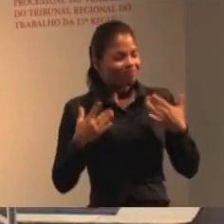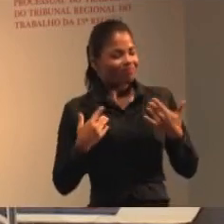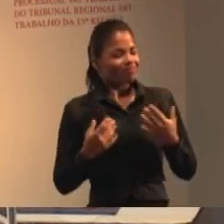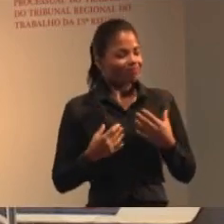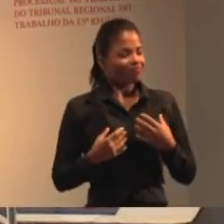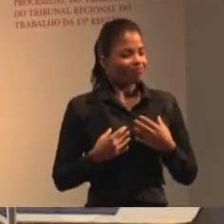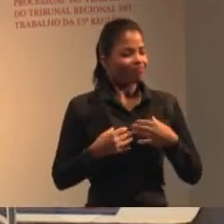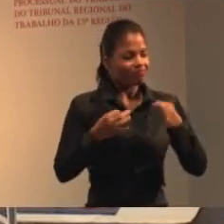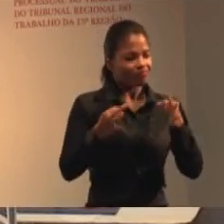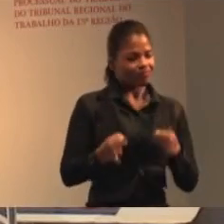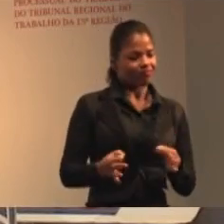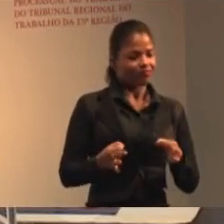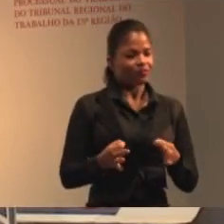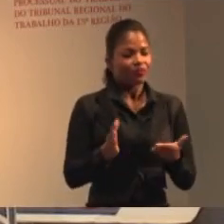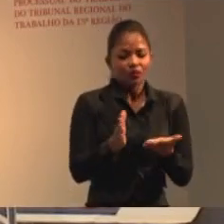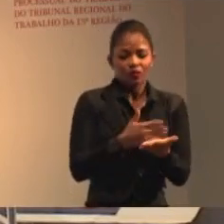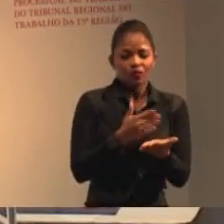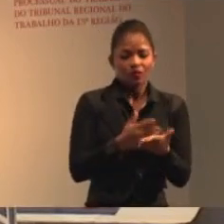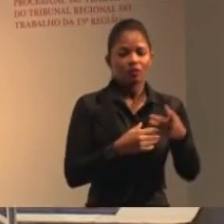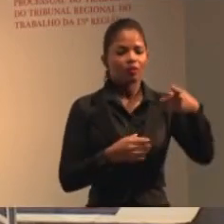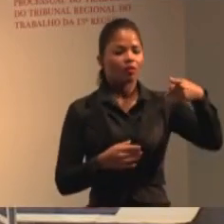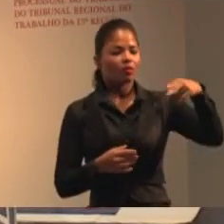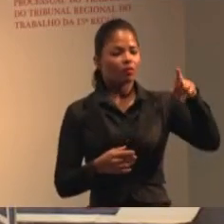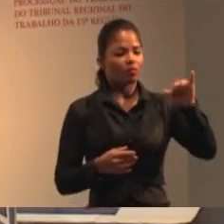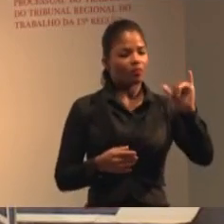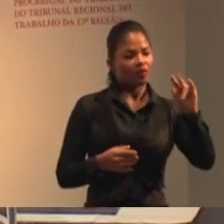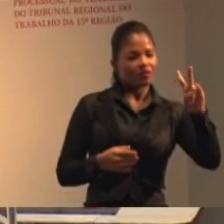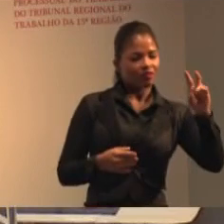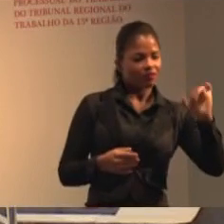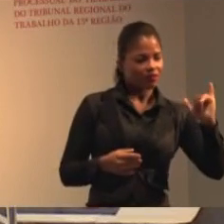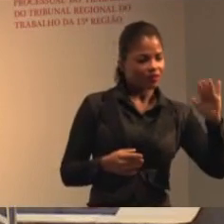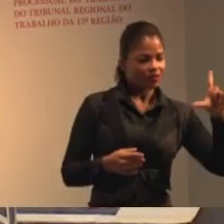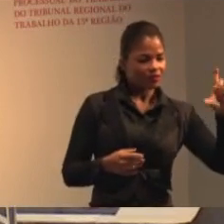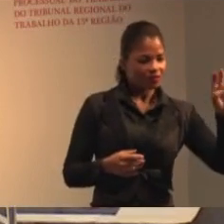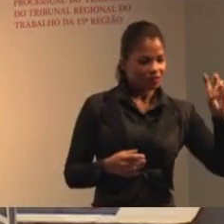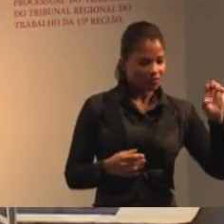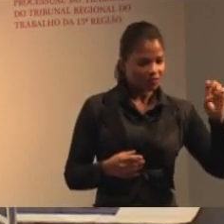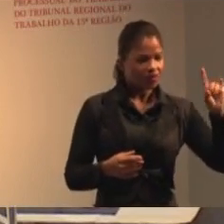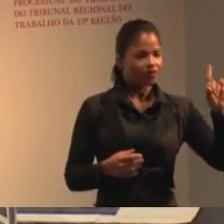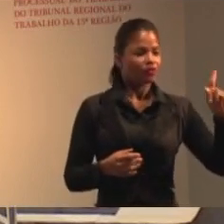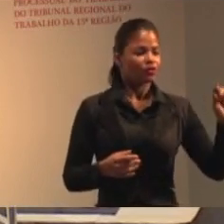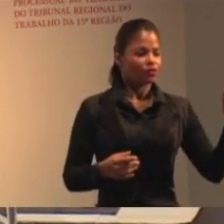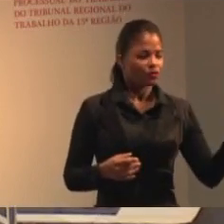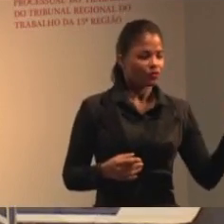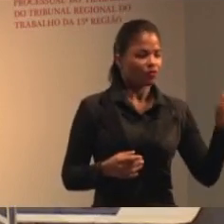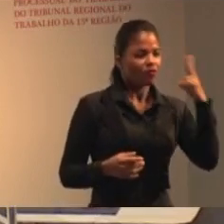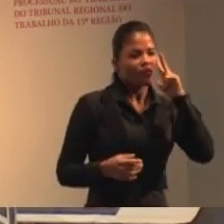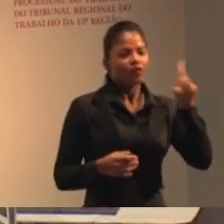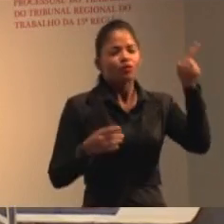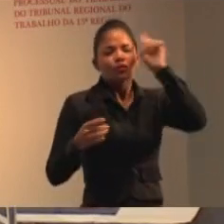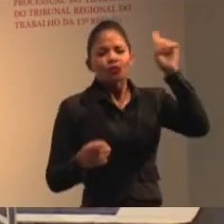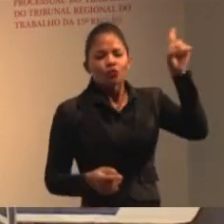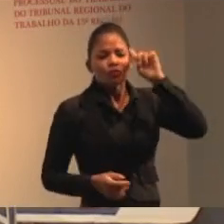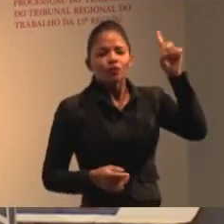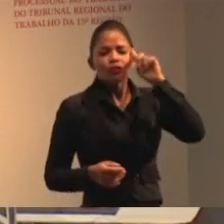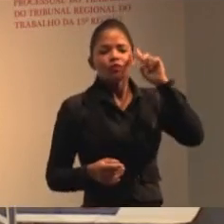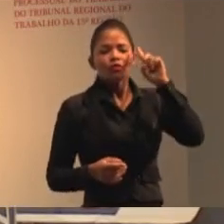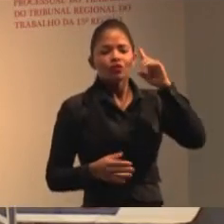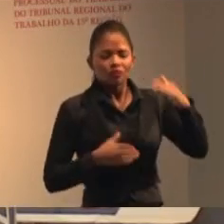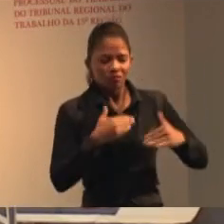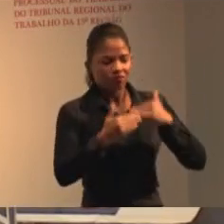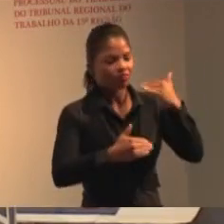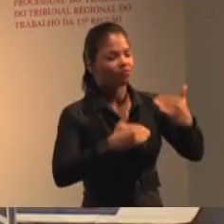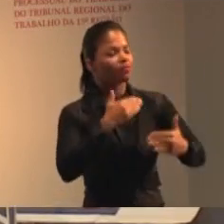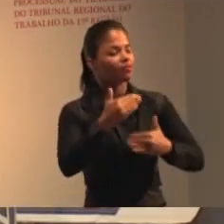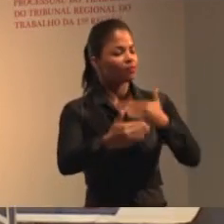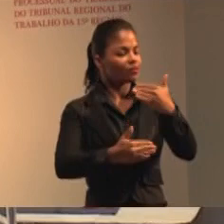inteligência. Esse livro se chama O Privilégio da Servidão. Vejo todos os dias